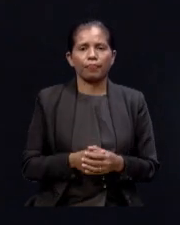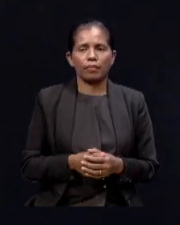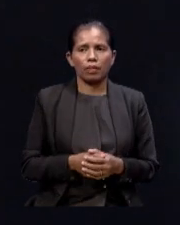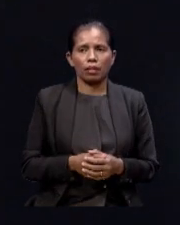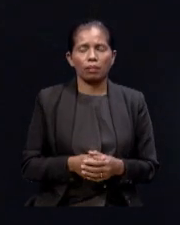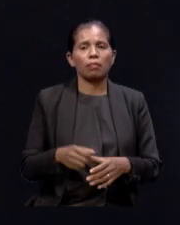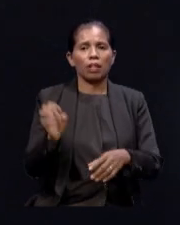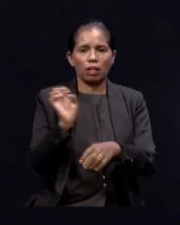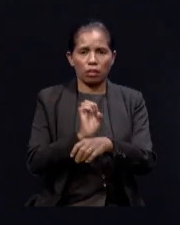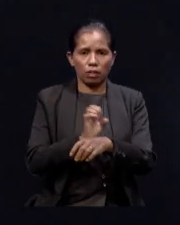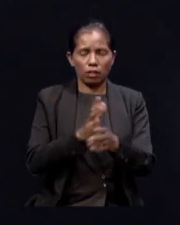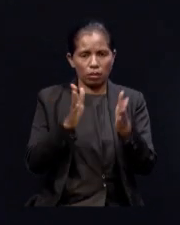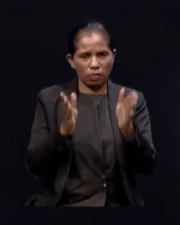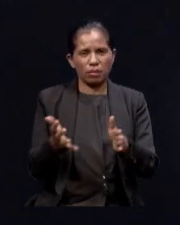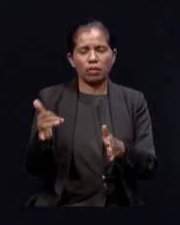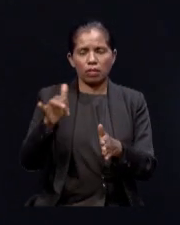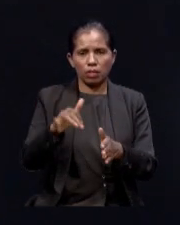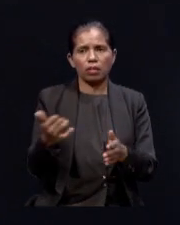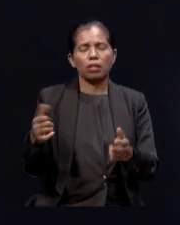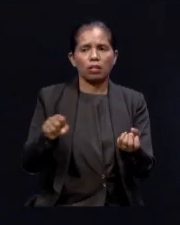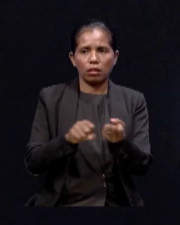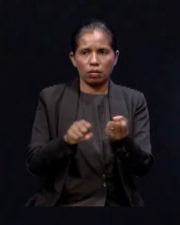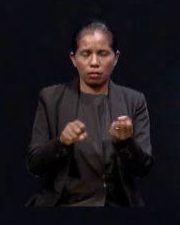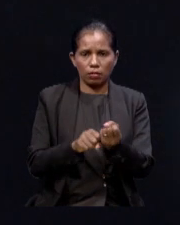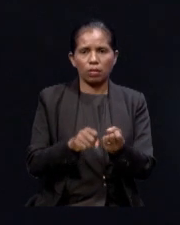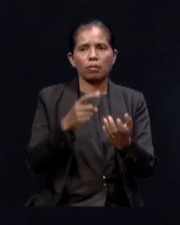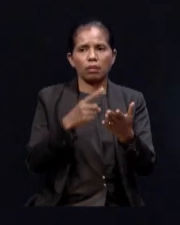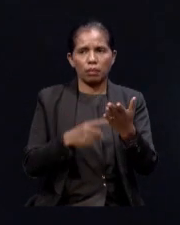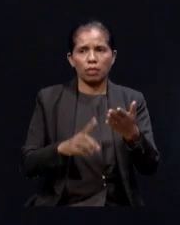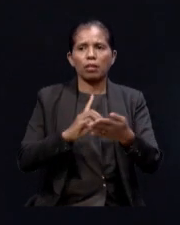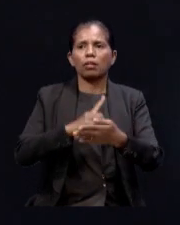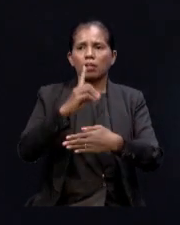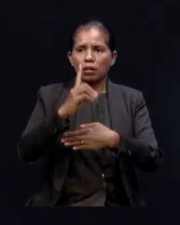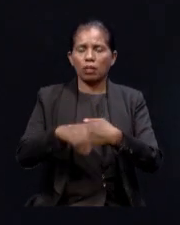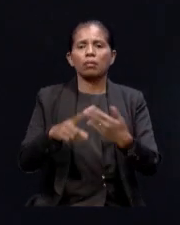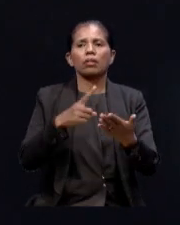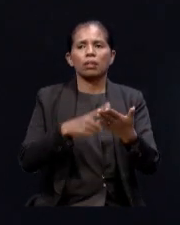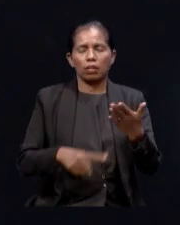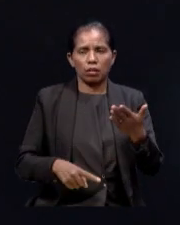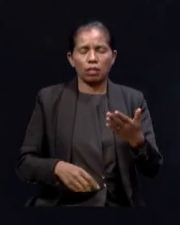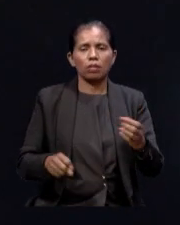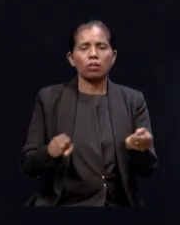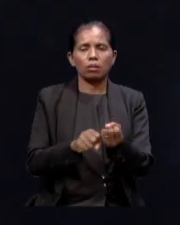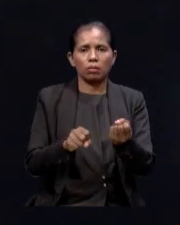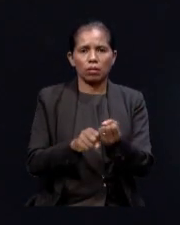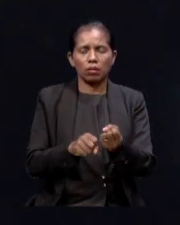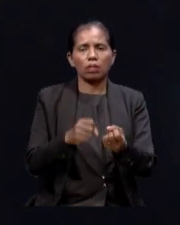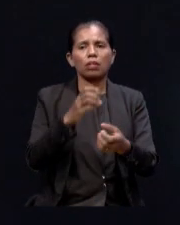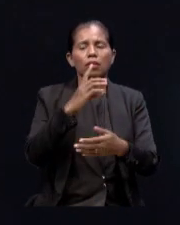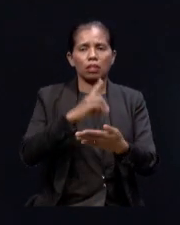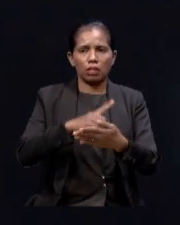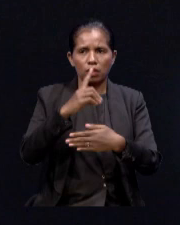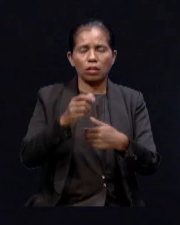Sira. Sira nia contribuição, mas saída para desenvolvimento, ele não é saída. Contribuição, ele não é maca. Cumpre